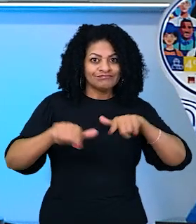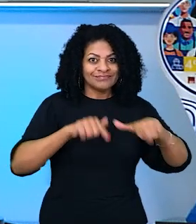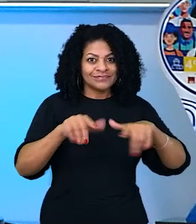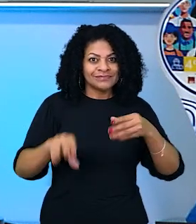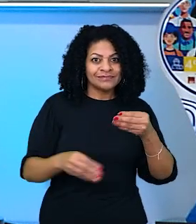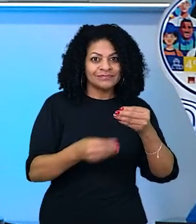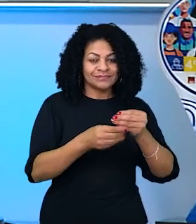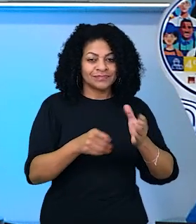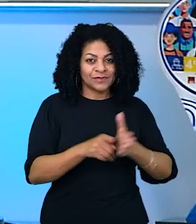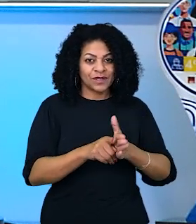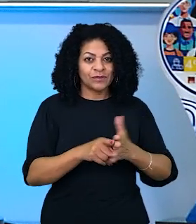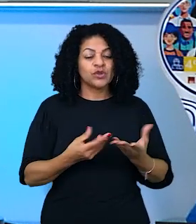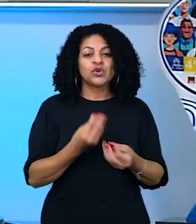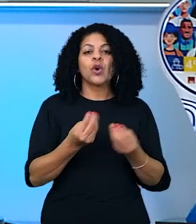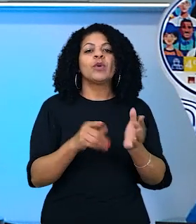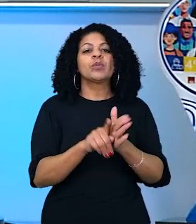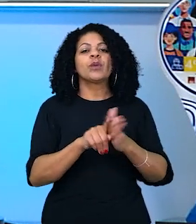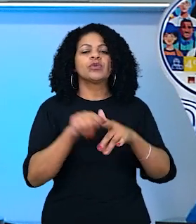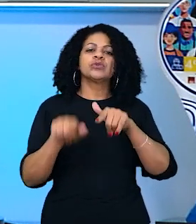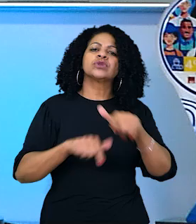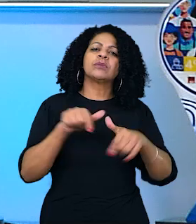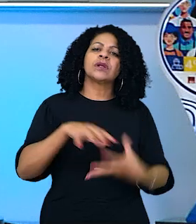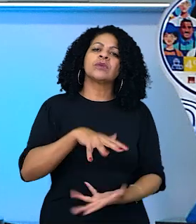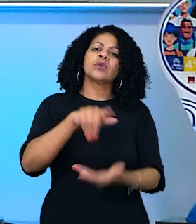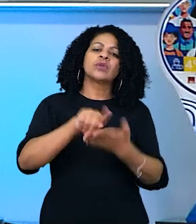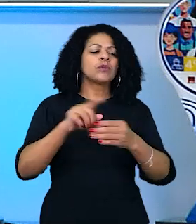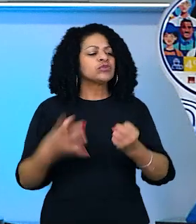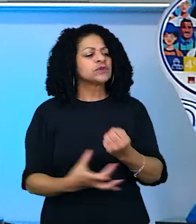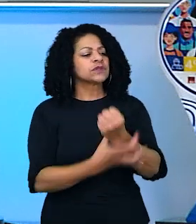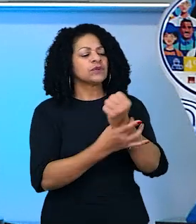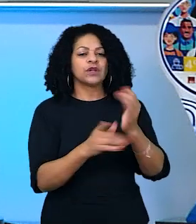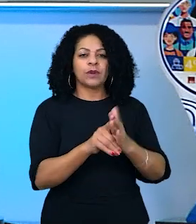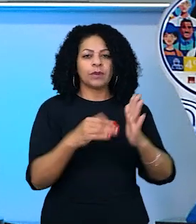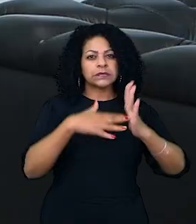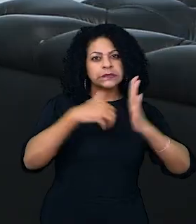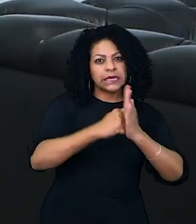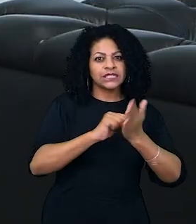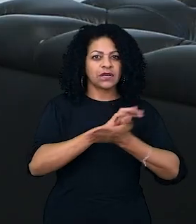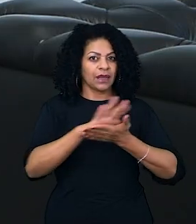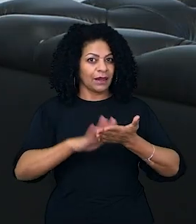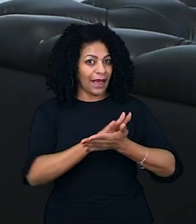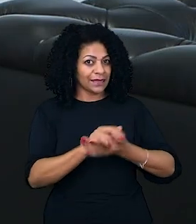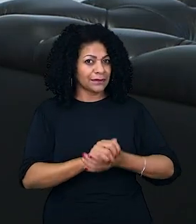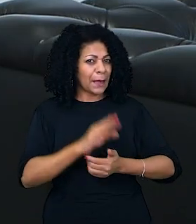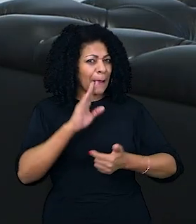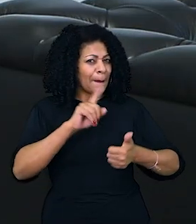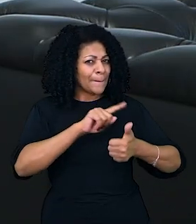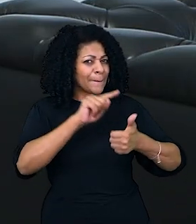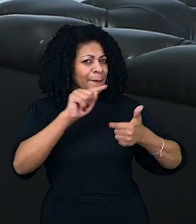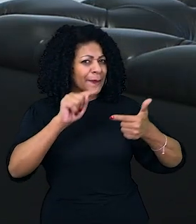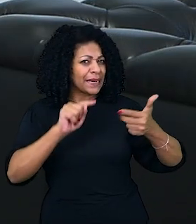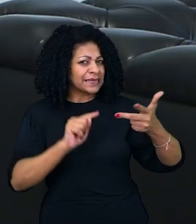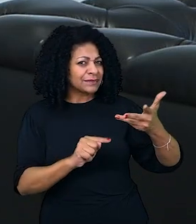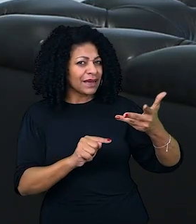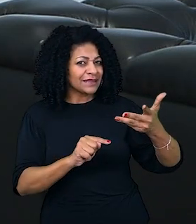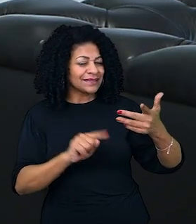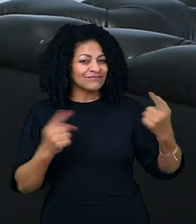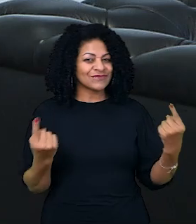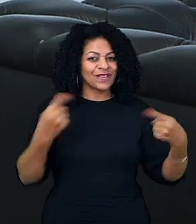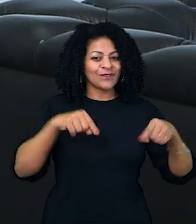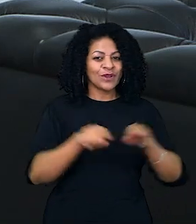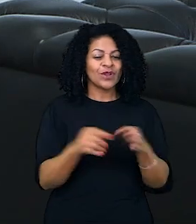está inserido na busca por um mundo de trabalho seguro e sem acidentes. Quais são os principais desafios do